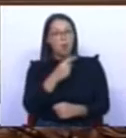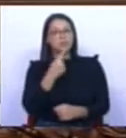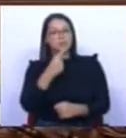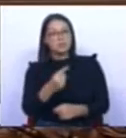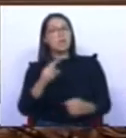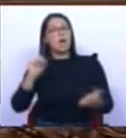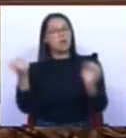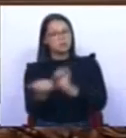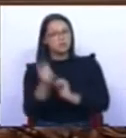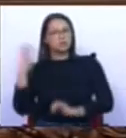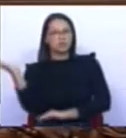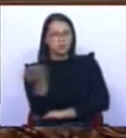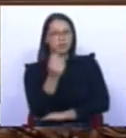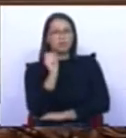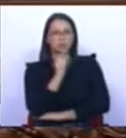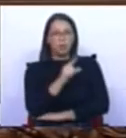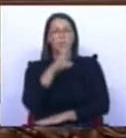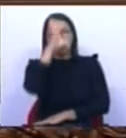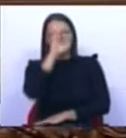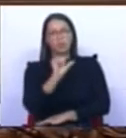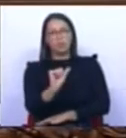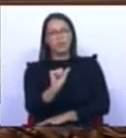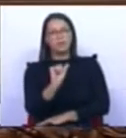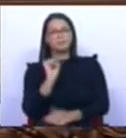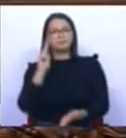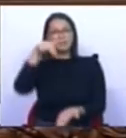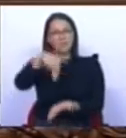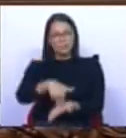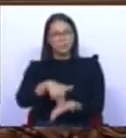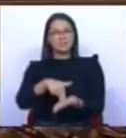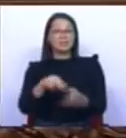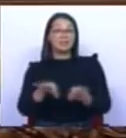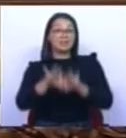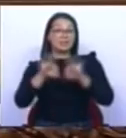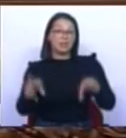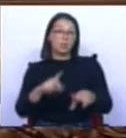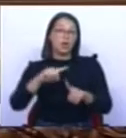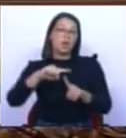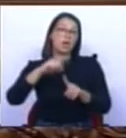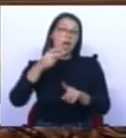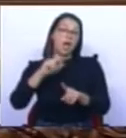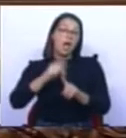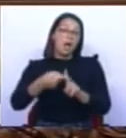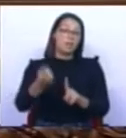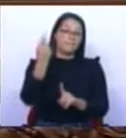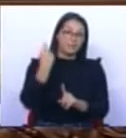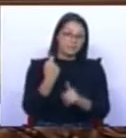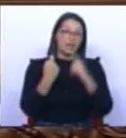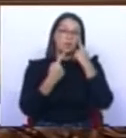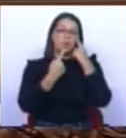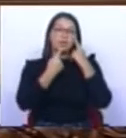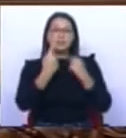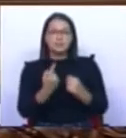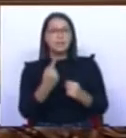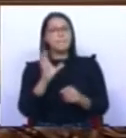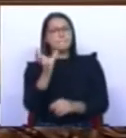alterações climáticas e é provável que o Governo se apresente em Glasgow, como no ano passado, como na última, afirmando o país